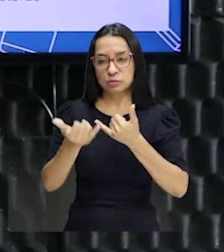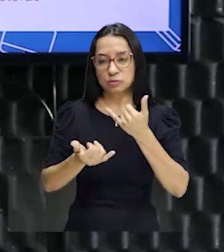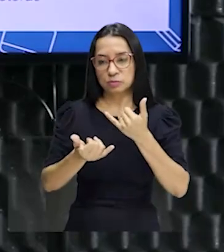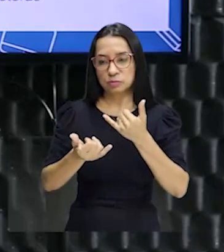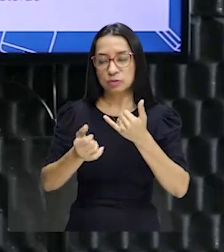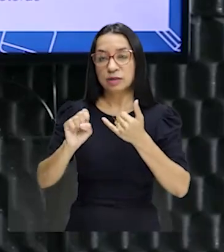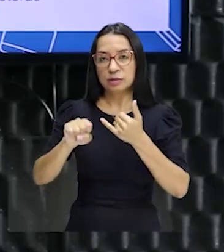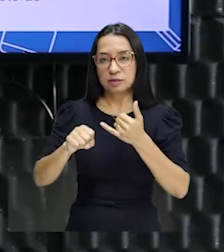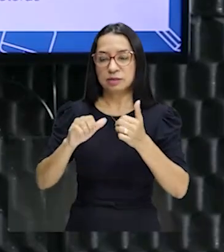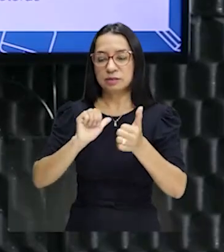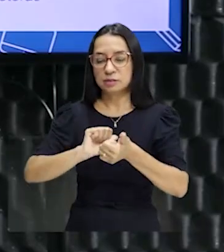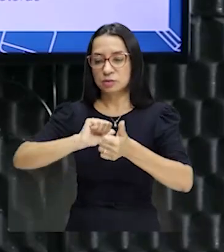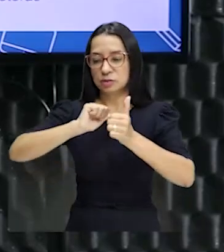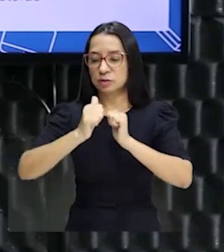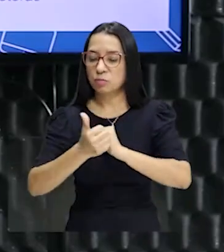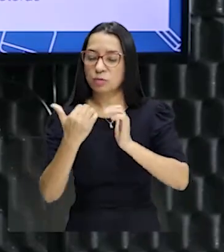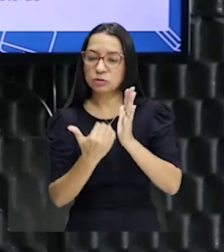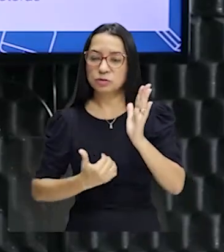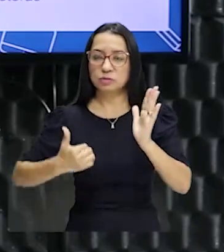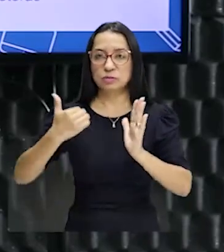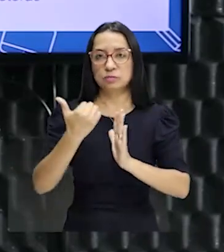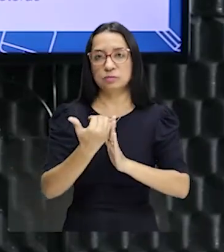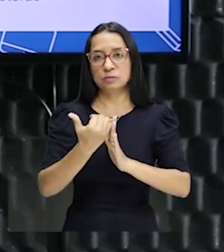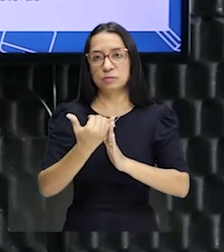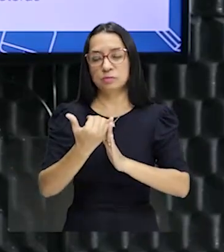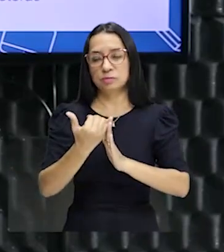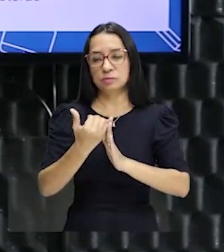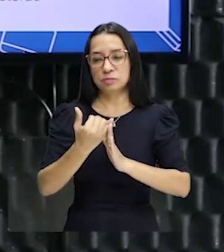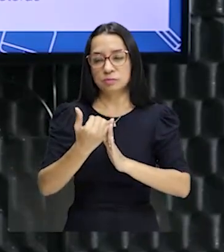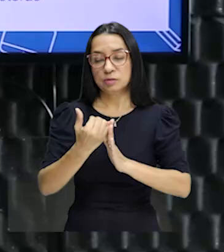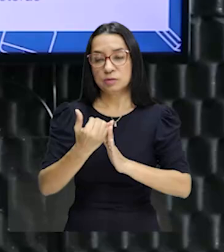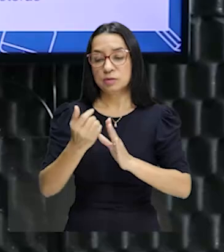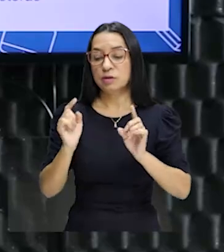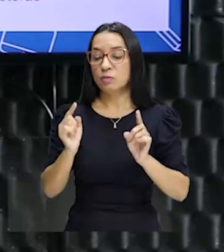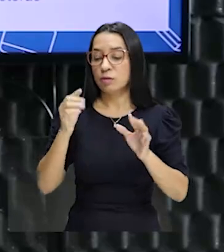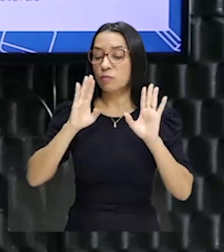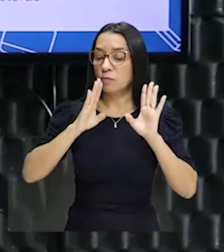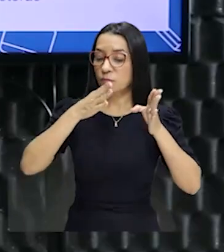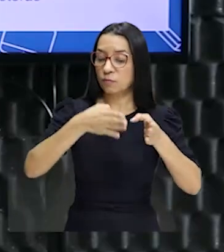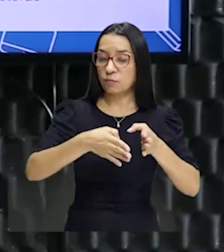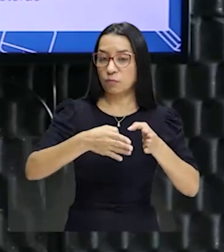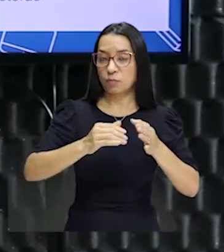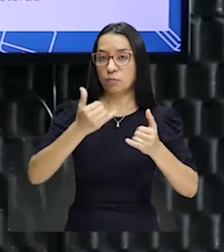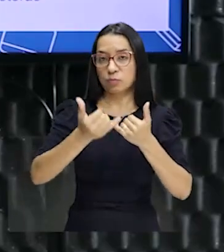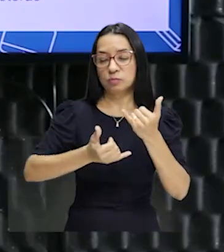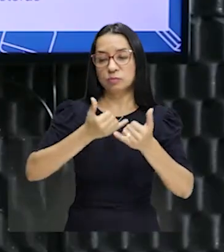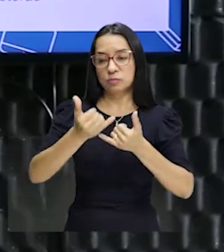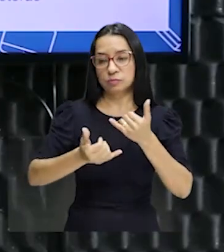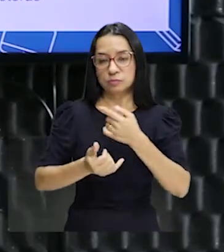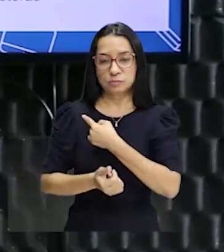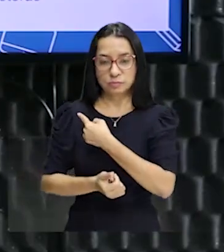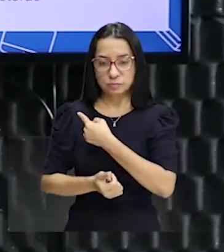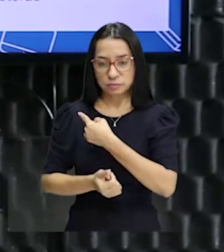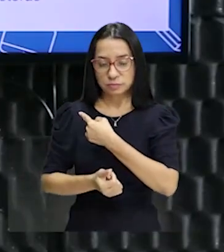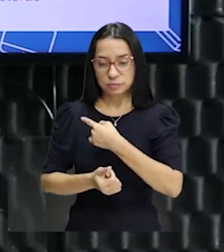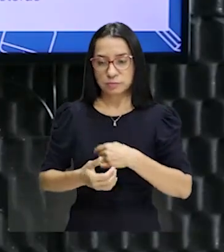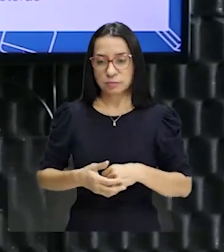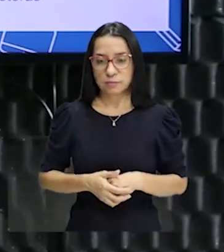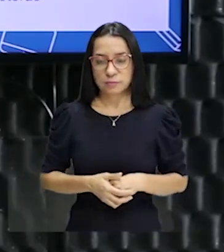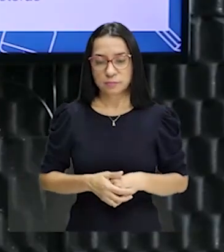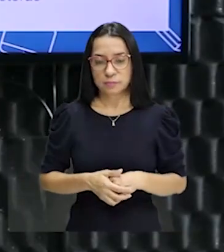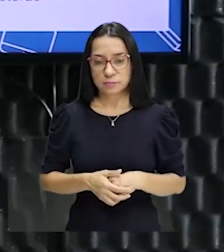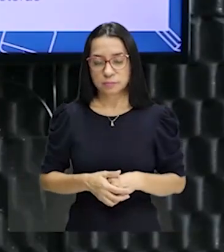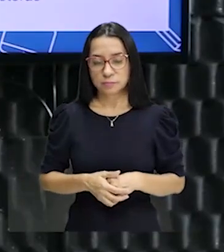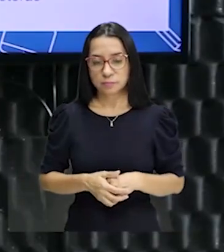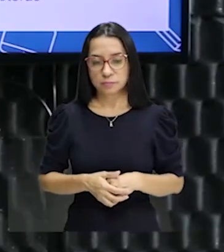esporte e de alto rendimento, não é a ideia principal do jogo. A ideia principal do jogo, do divertimento, é de incluir, não